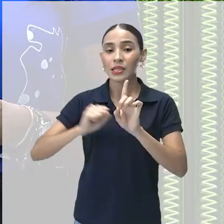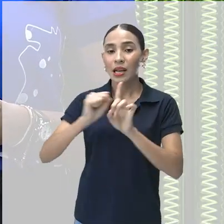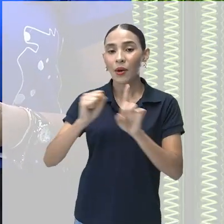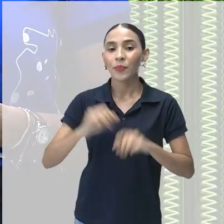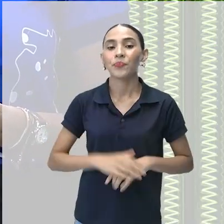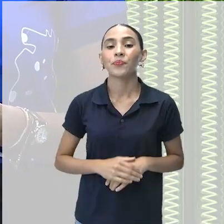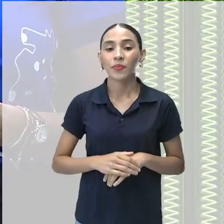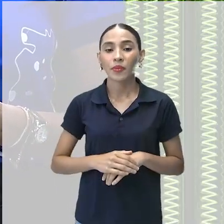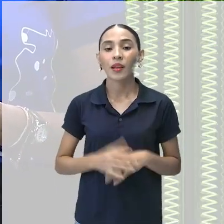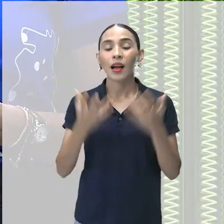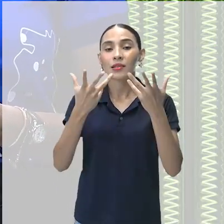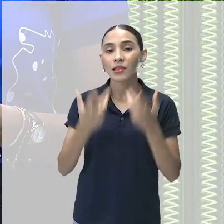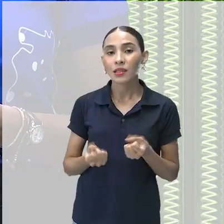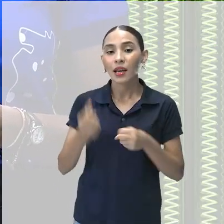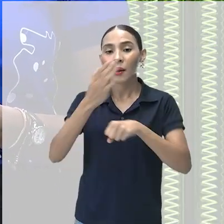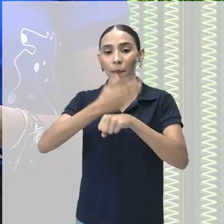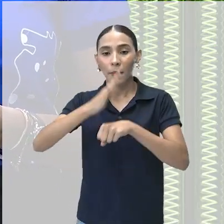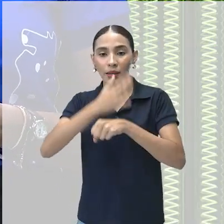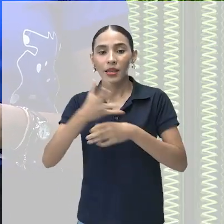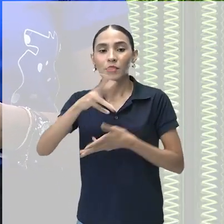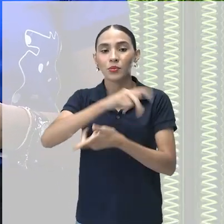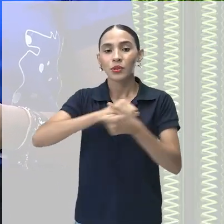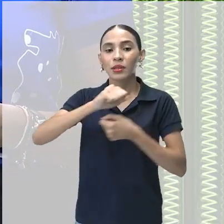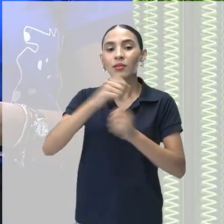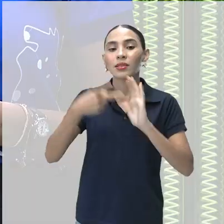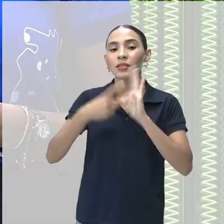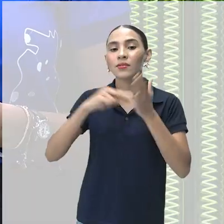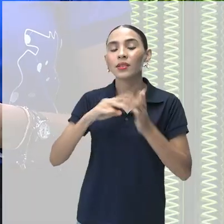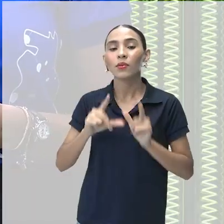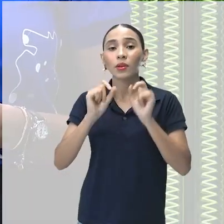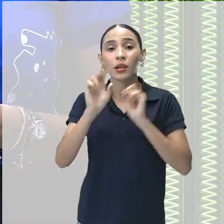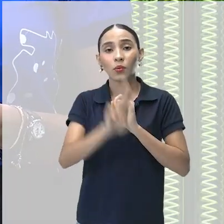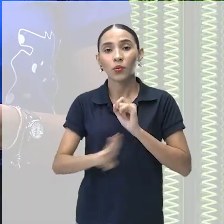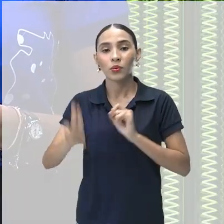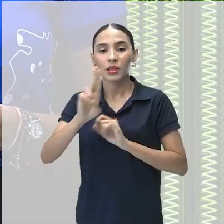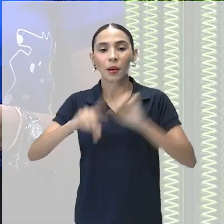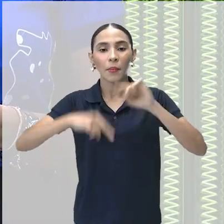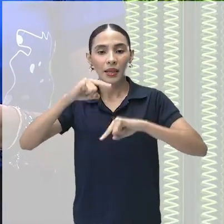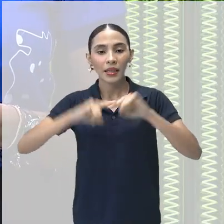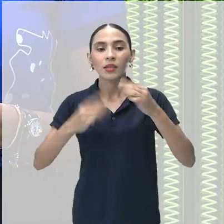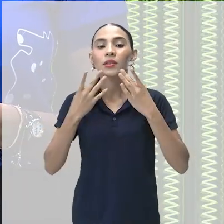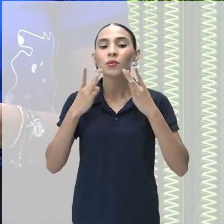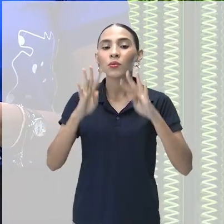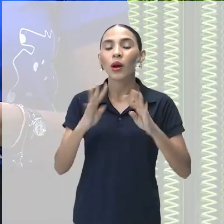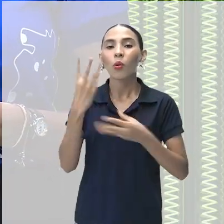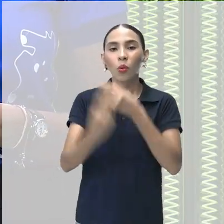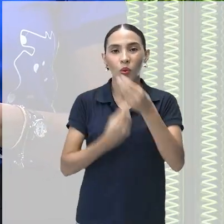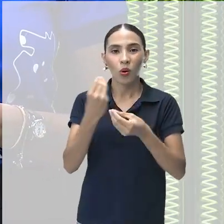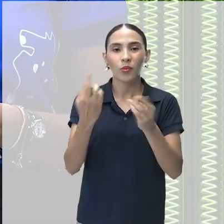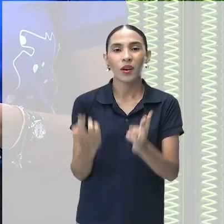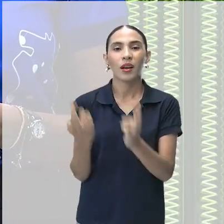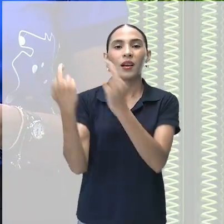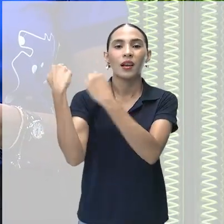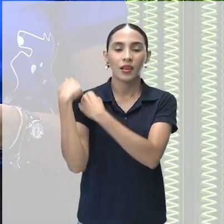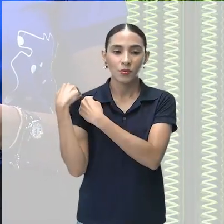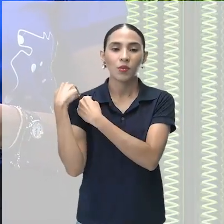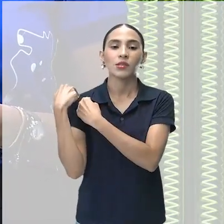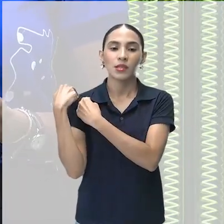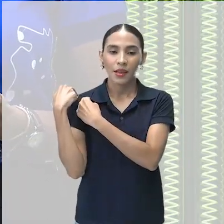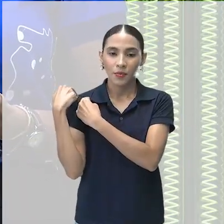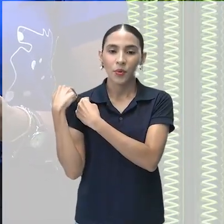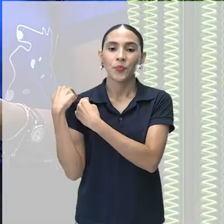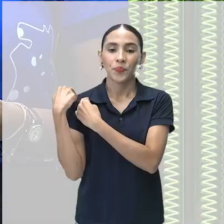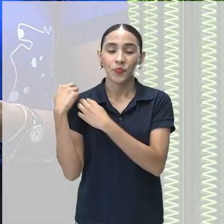social. Adotar práticas sustentáveis significa utilizar os recursos naturais de forma